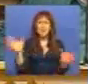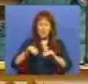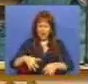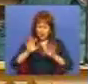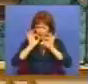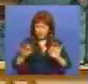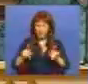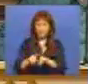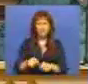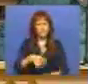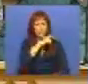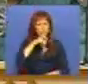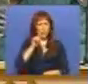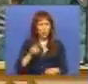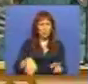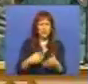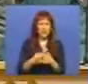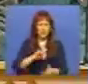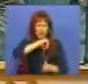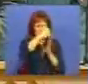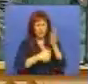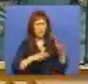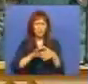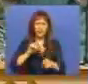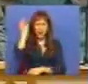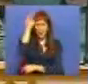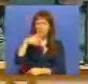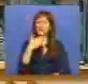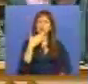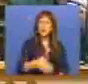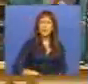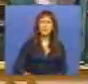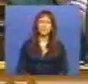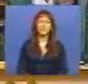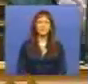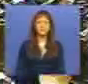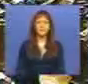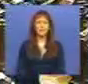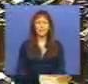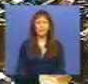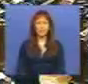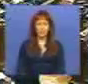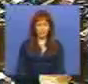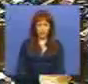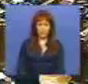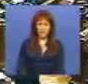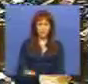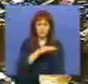a sério o seu compromisso com a Constituição e com a República. Muito obrigado. Sr. Deputado Diogo